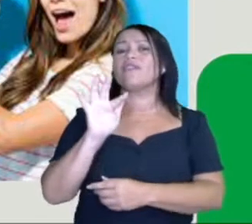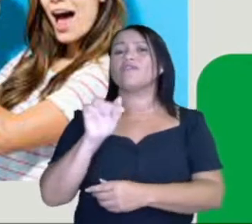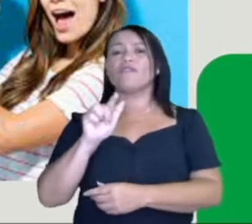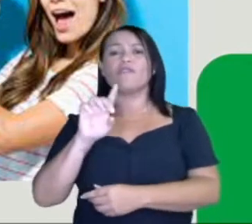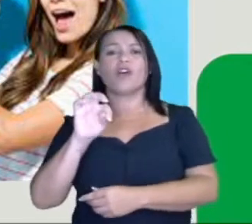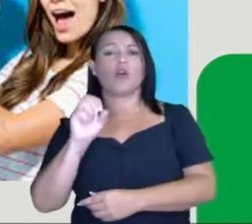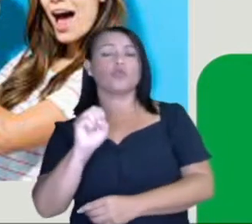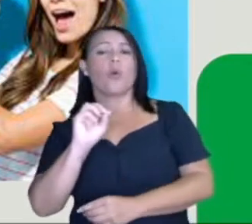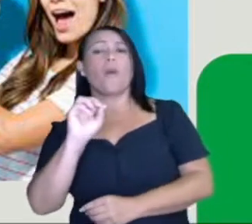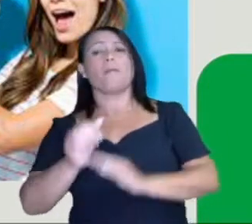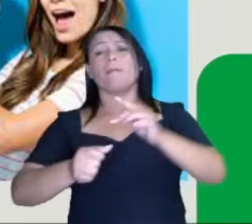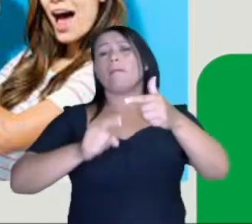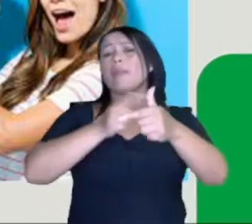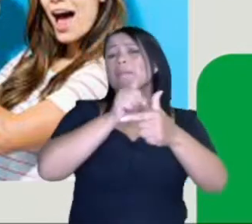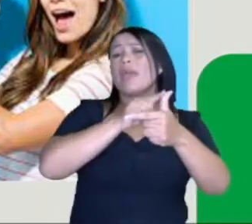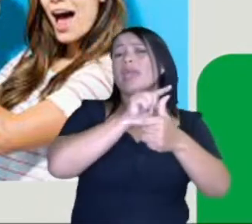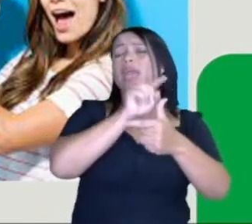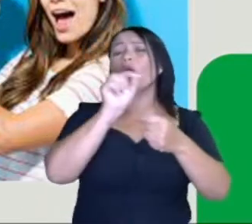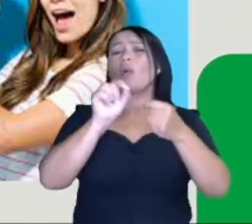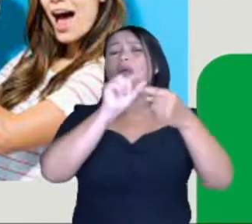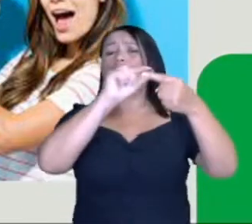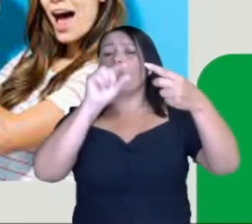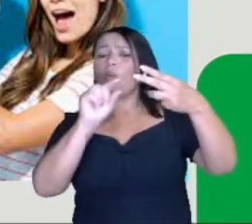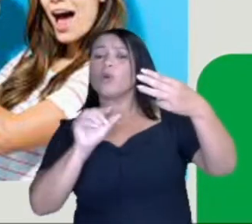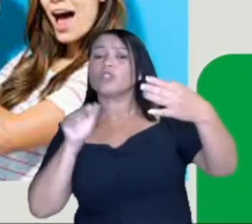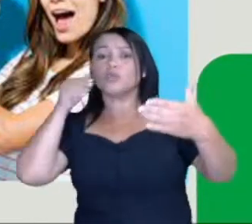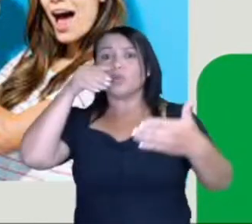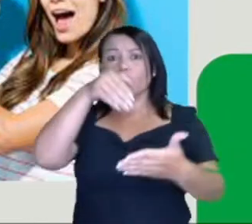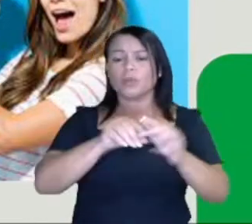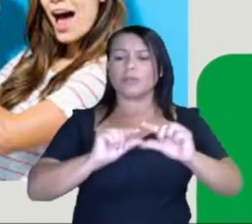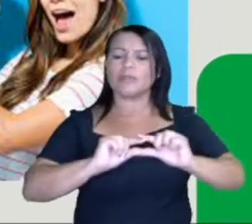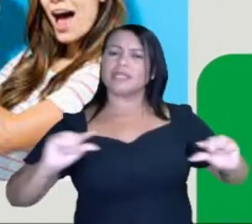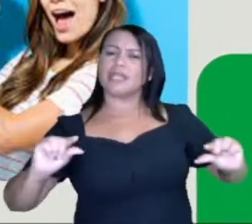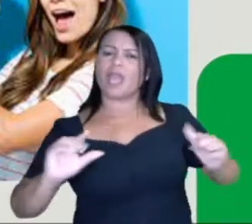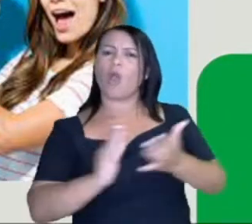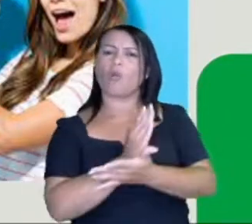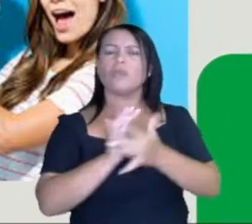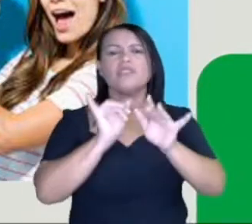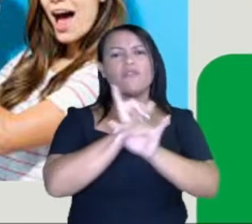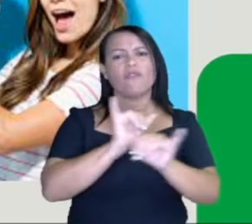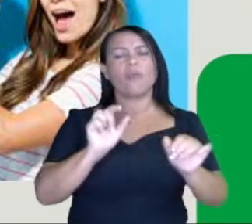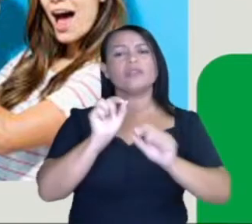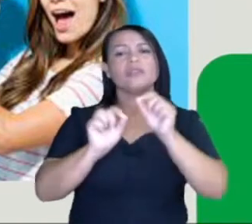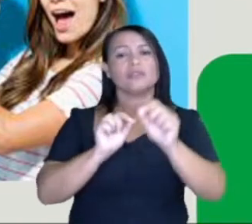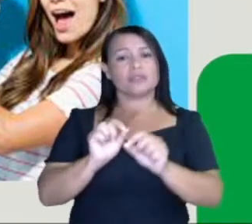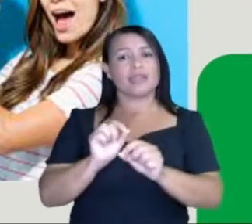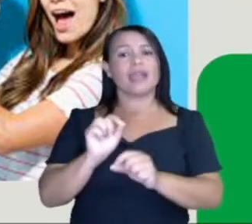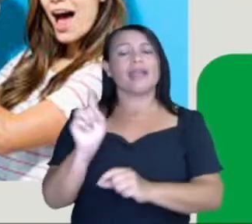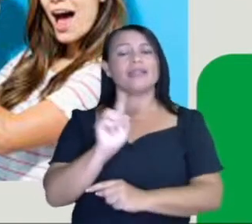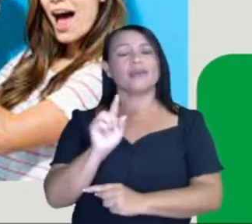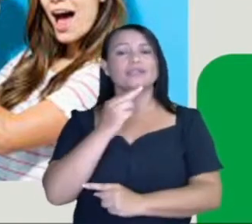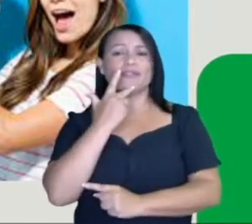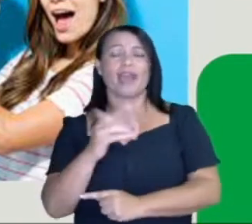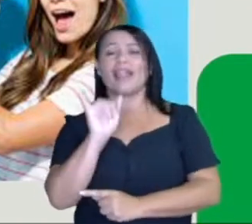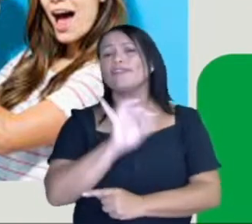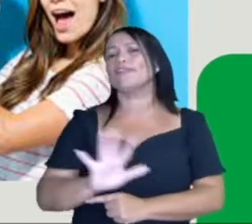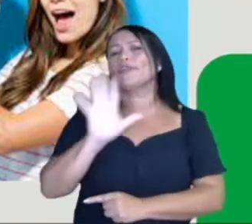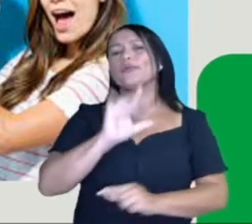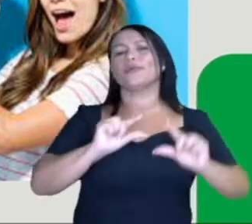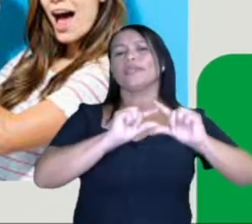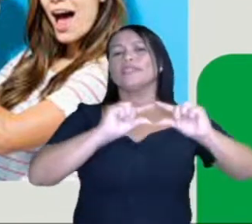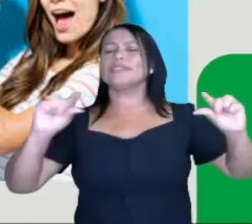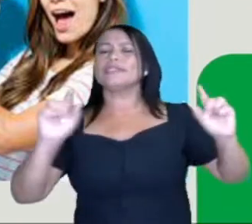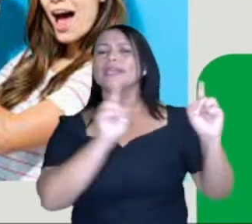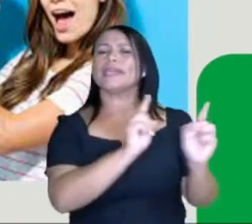e ou últimas linhas de cada parágrafo, informação não verbal, que são figuras, tirinhas,